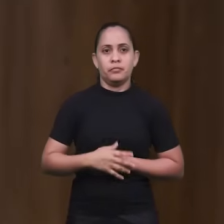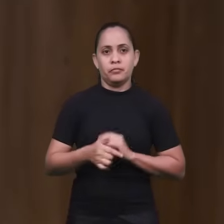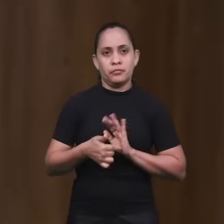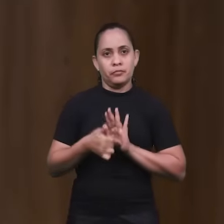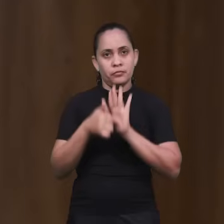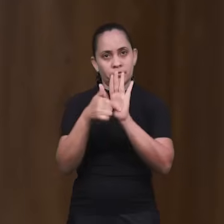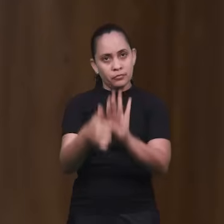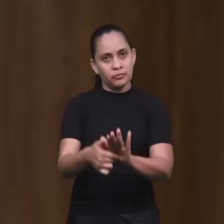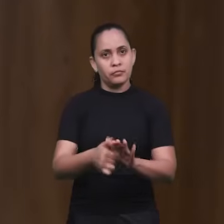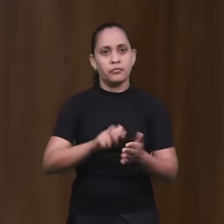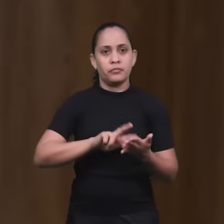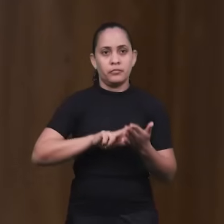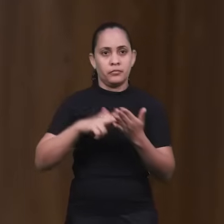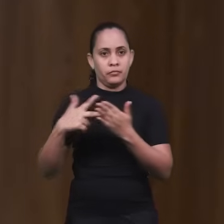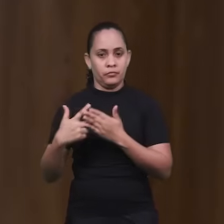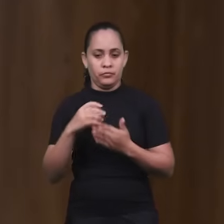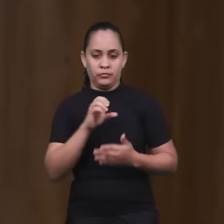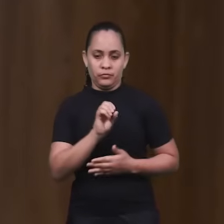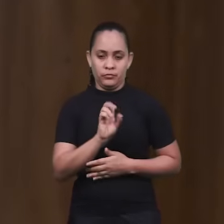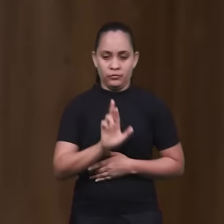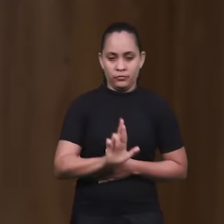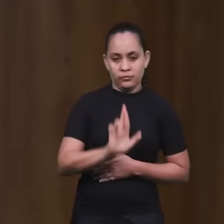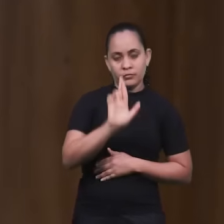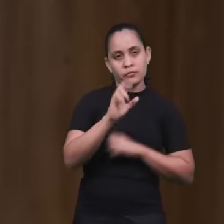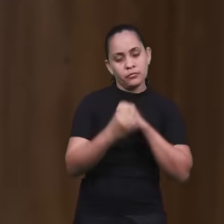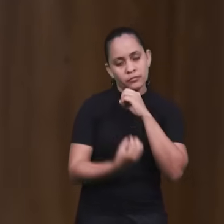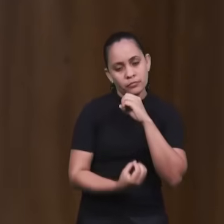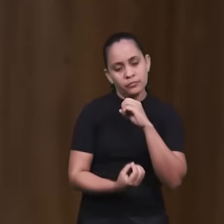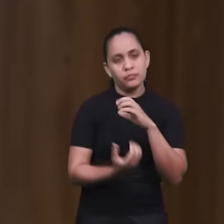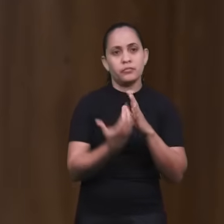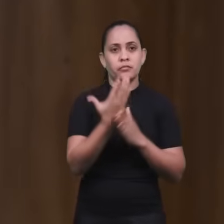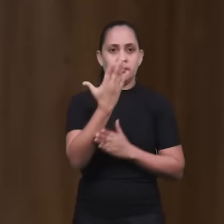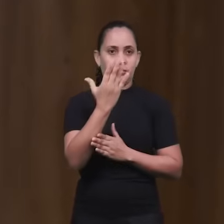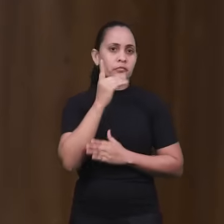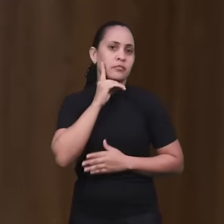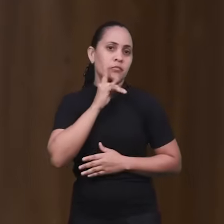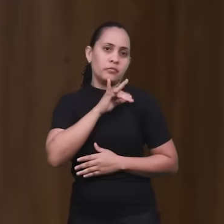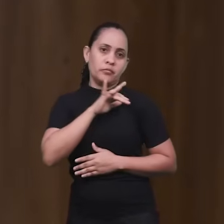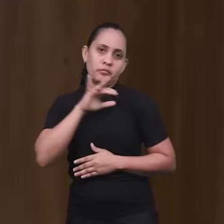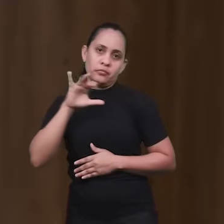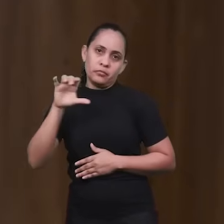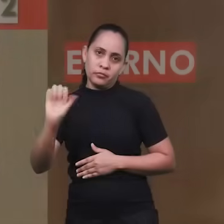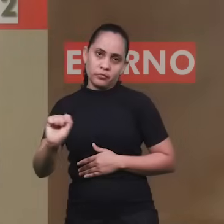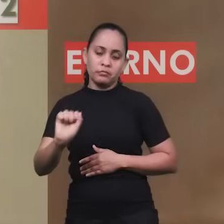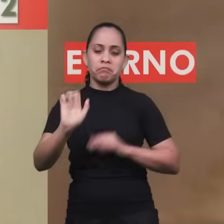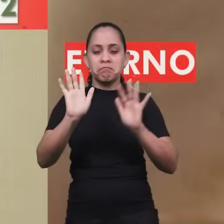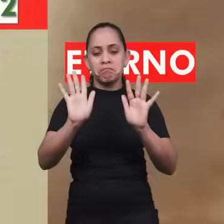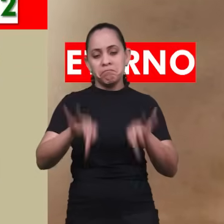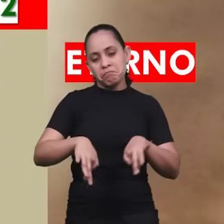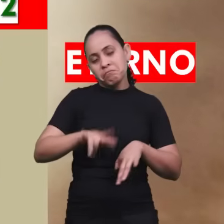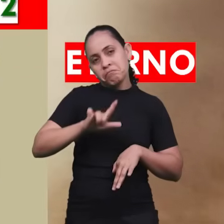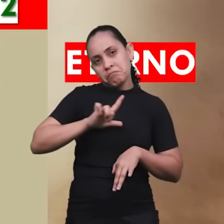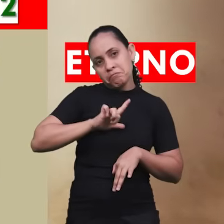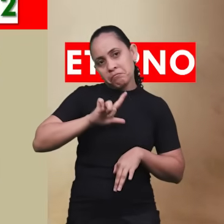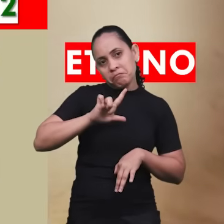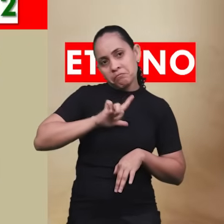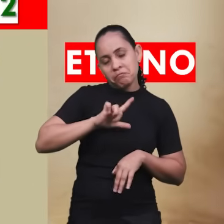palavra já traduzida aqui é or. É a luz que foi criada e que um dia ela vai deixar de